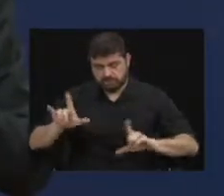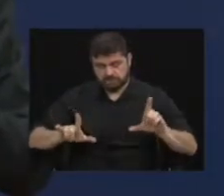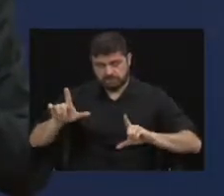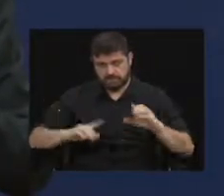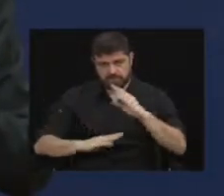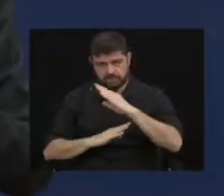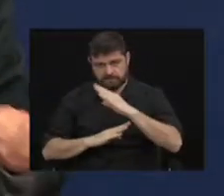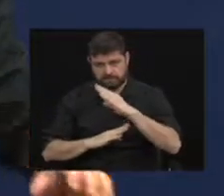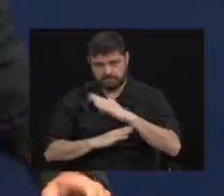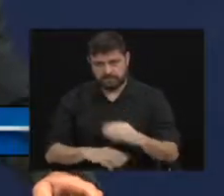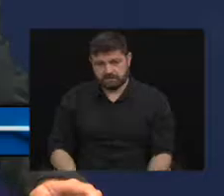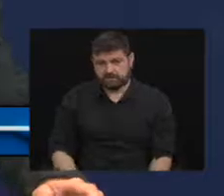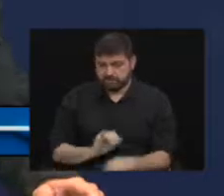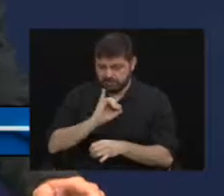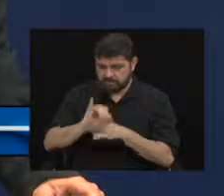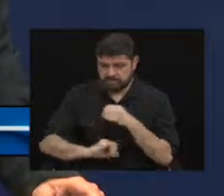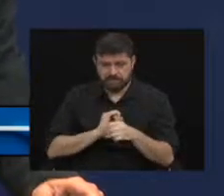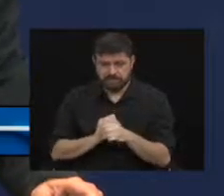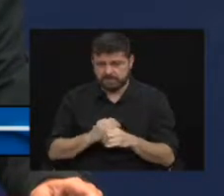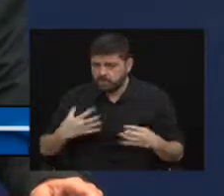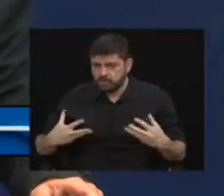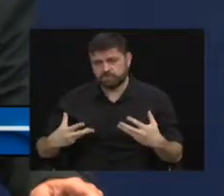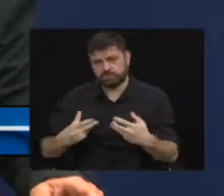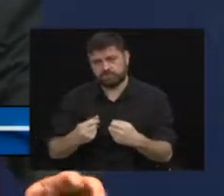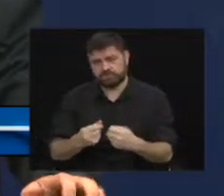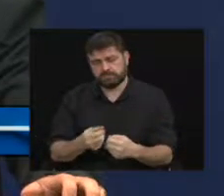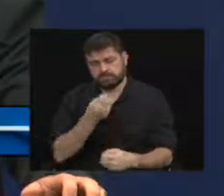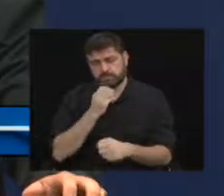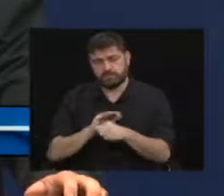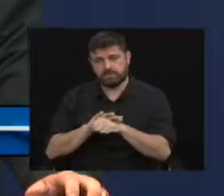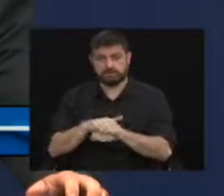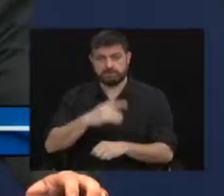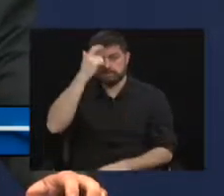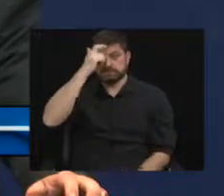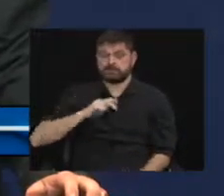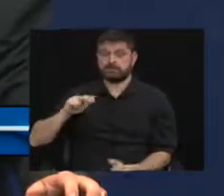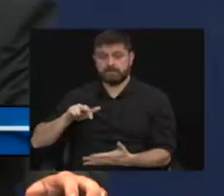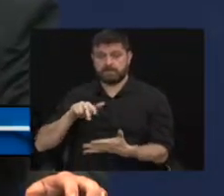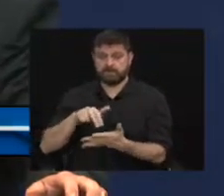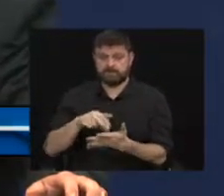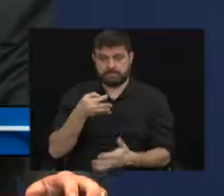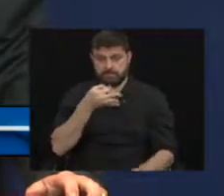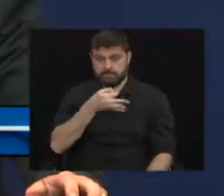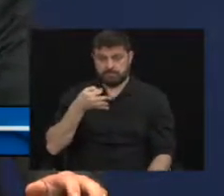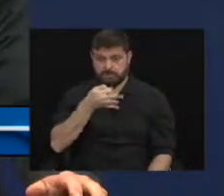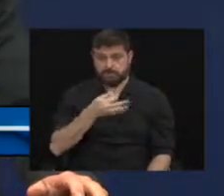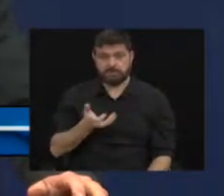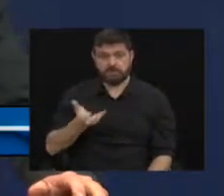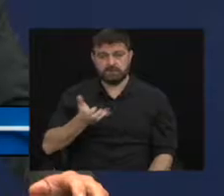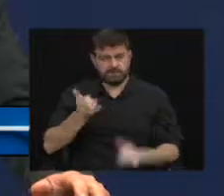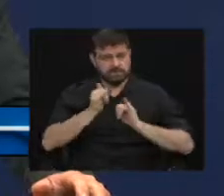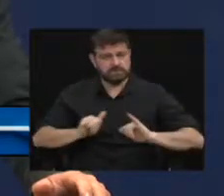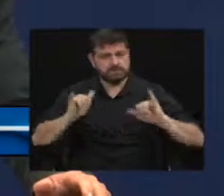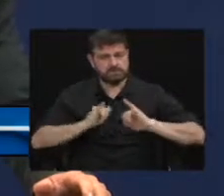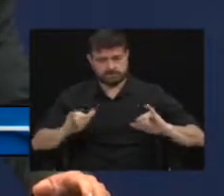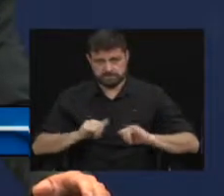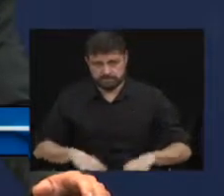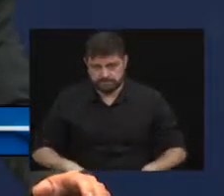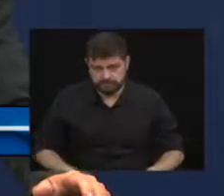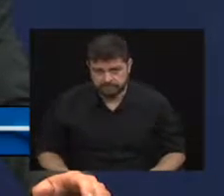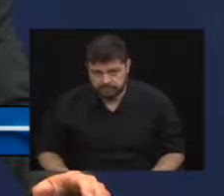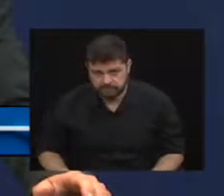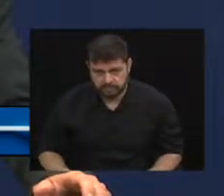cidade, reconhecido pelo mandato de Vossa Excelência que tem cumprido o teu mandato aí de forma extraordinária. Parabéns. Muito obrigado, senhor